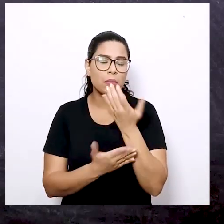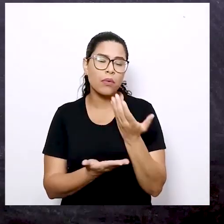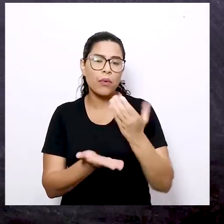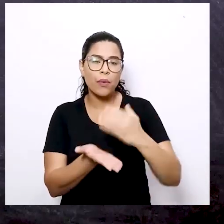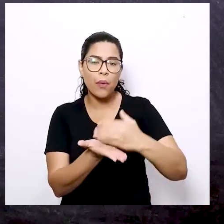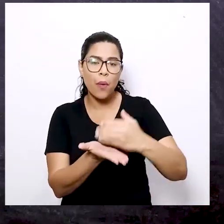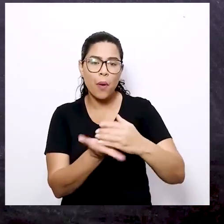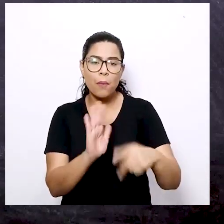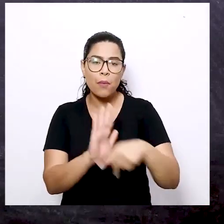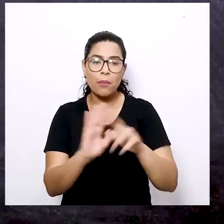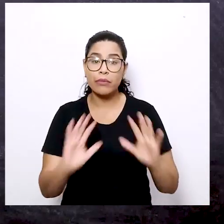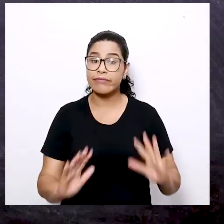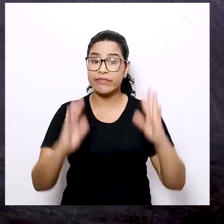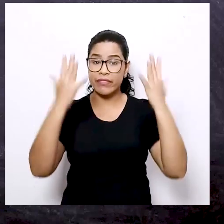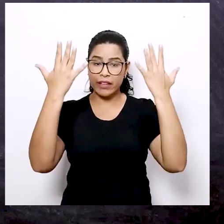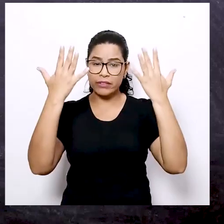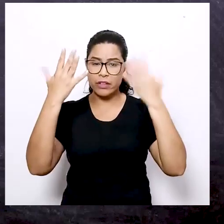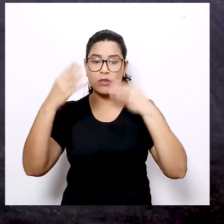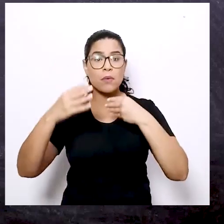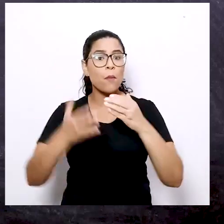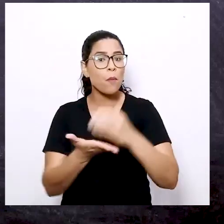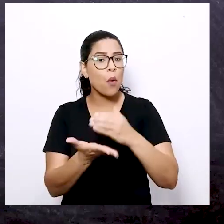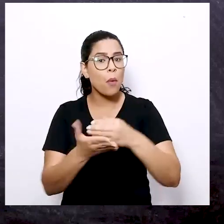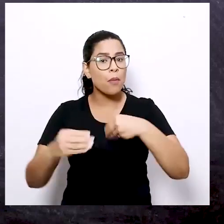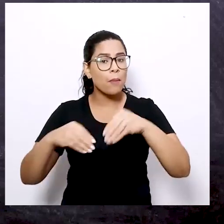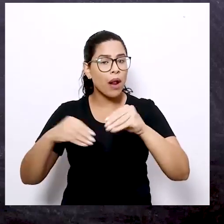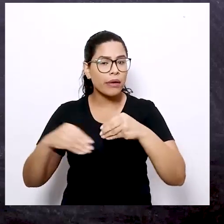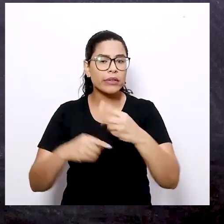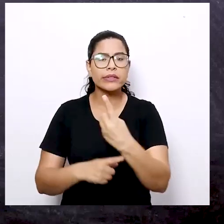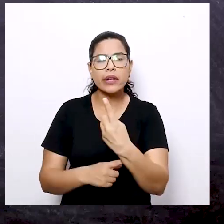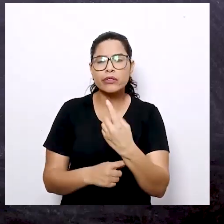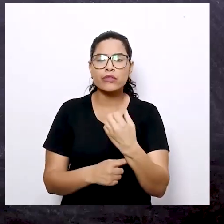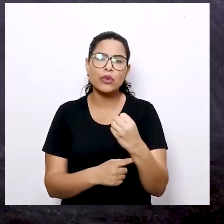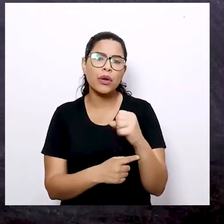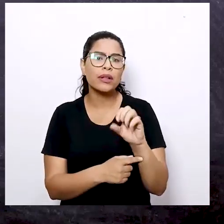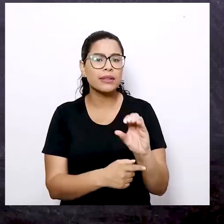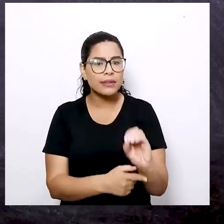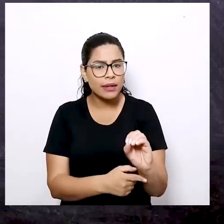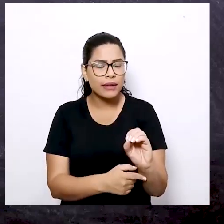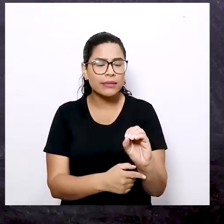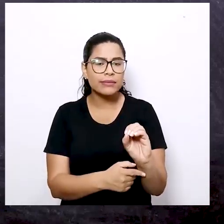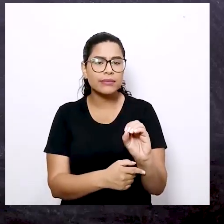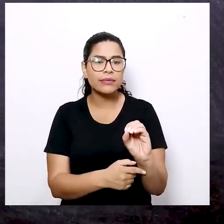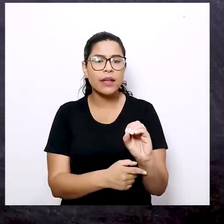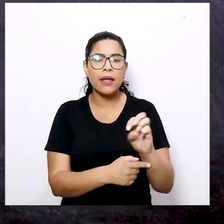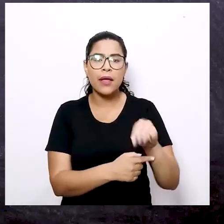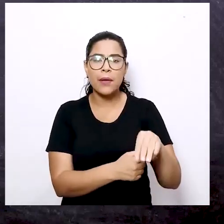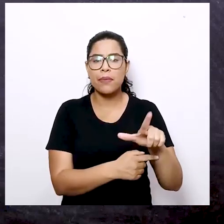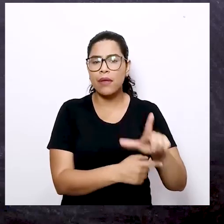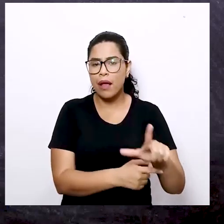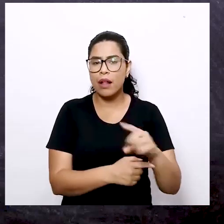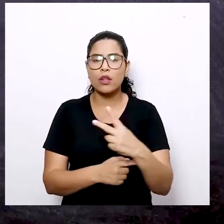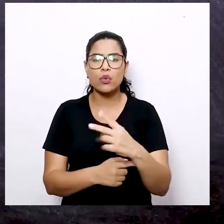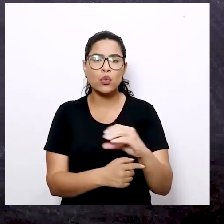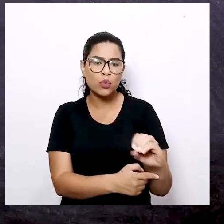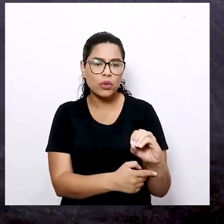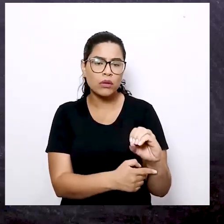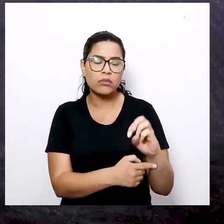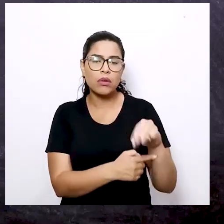para festa, por exemplo, copos descartáveis, a gente vê lá 180 ml, 200 ml. O